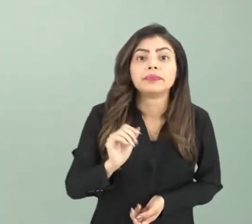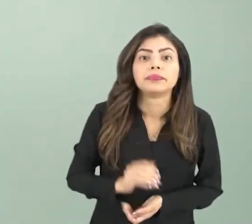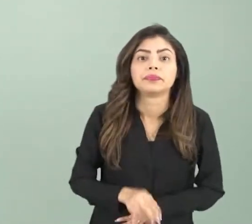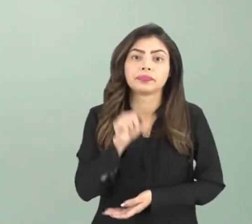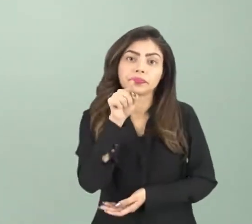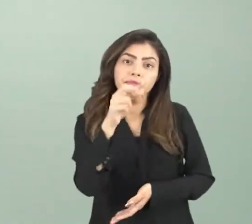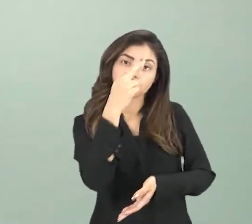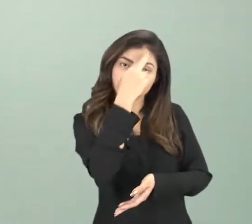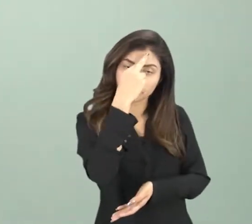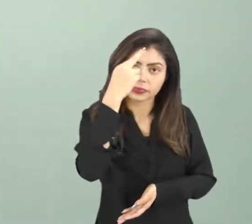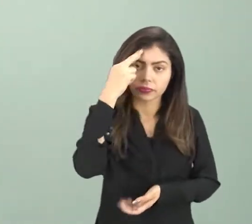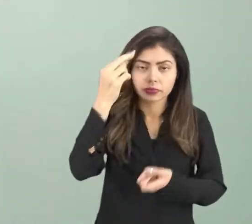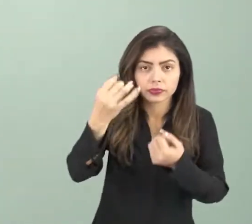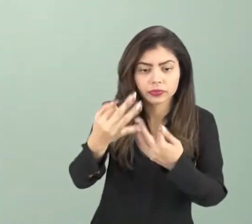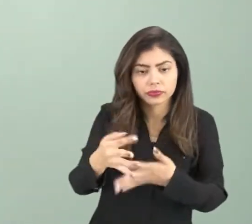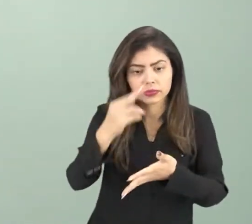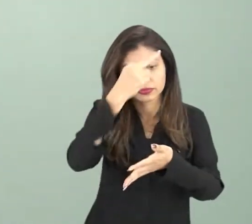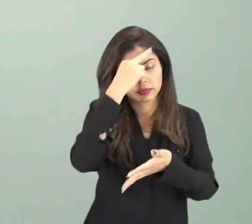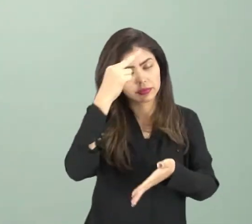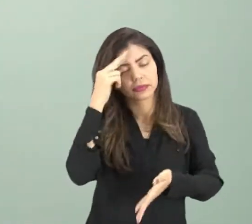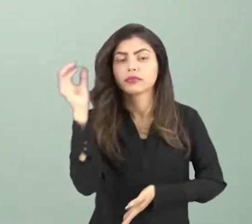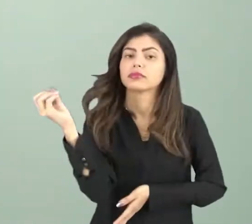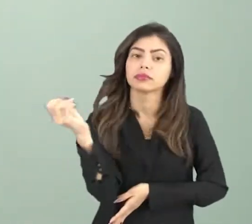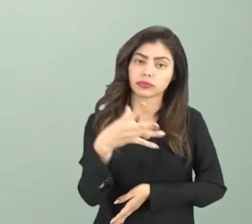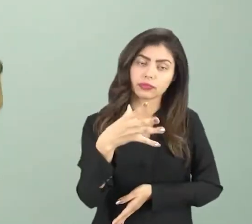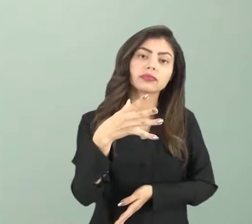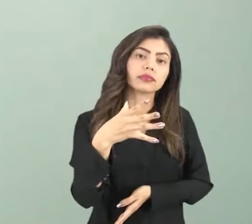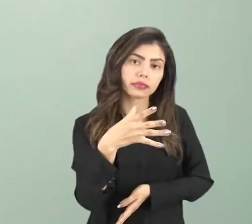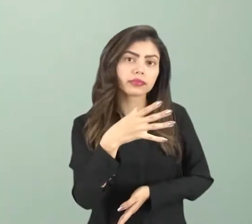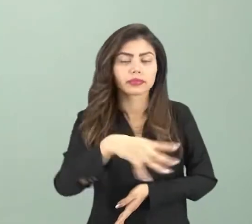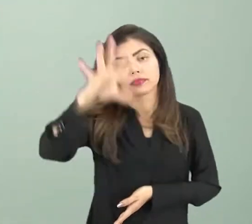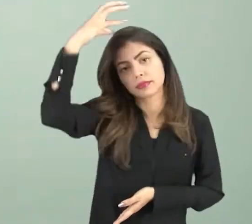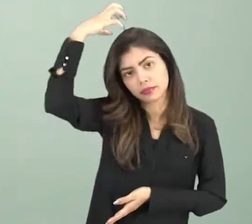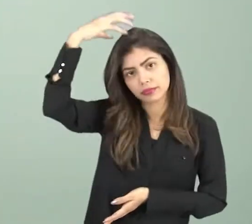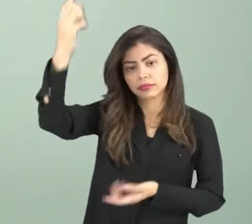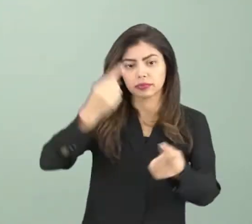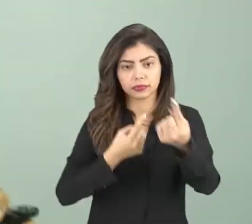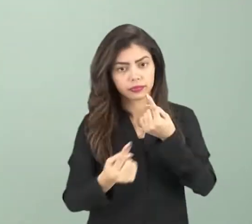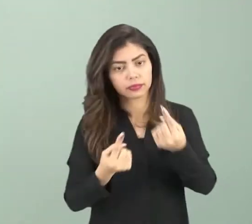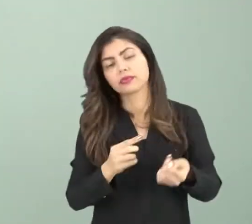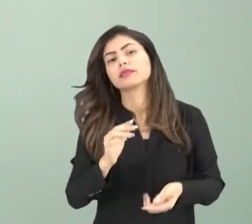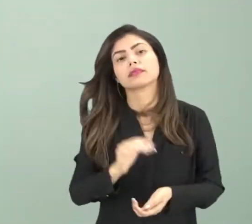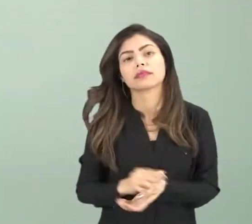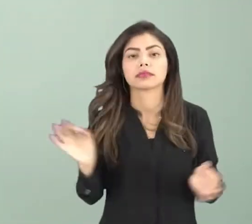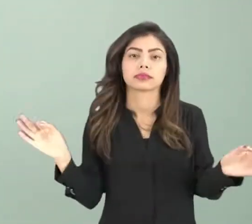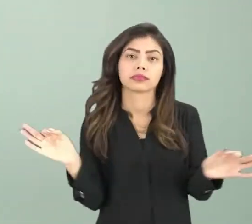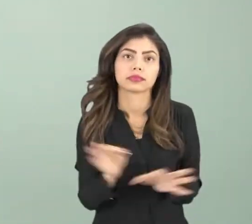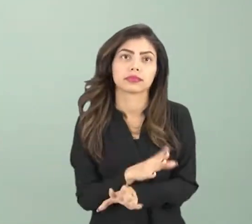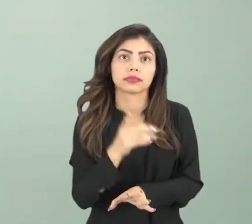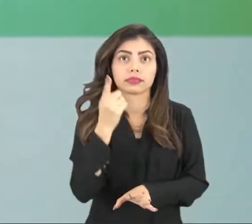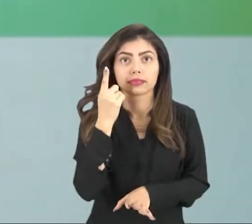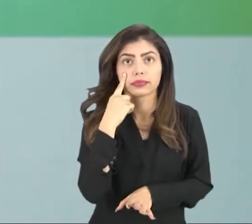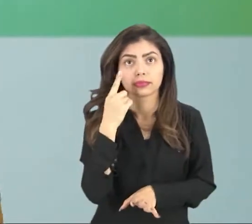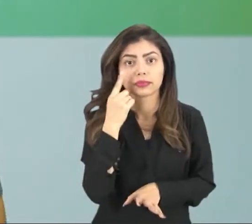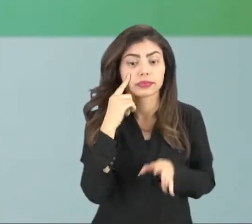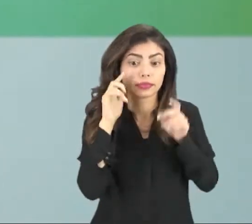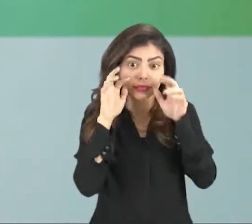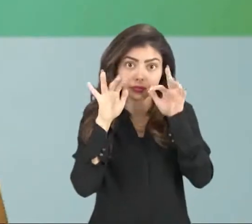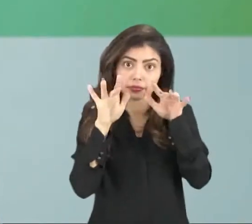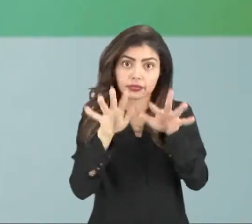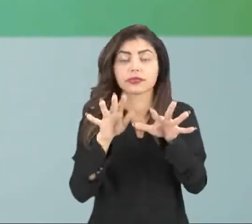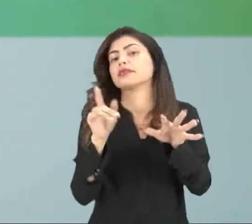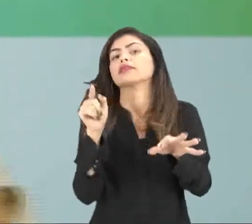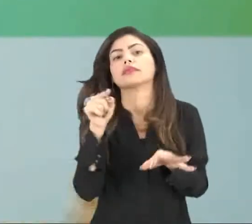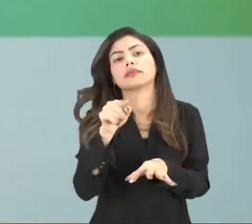nessa história de ela contar todo dia uma história diferente para o rei e tal, eles convivendo ali, o rei acabou se apaixonando por ela. E